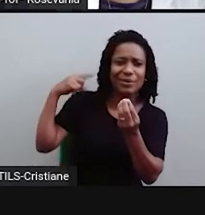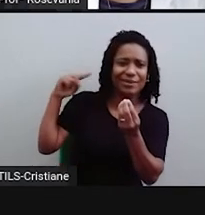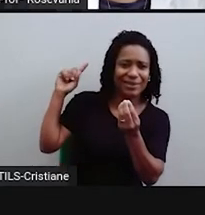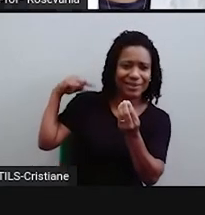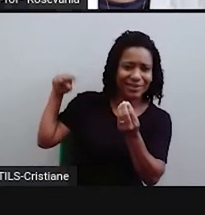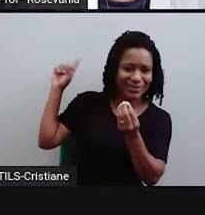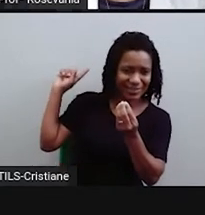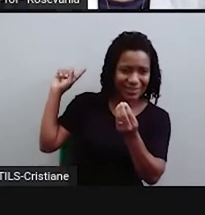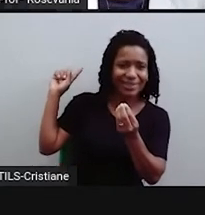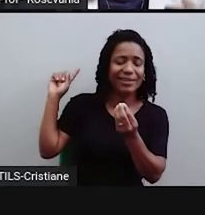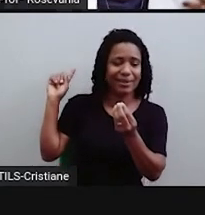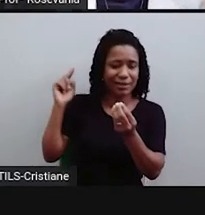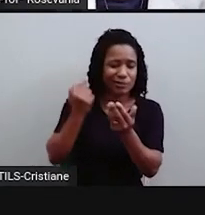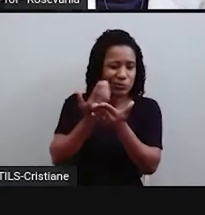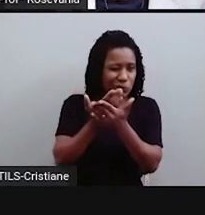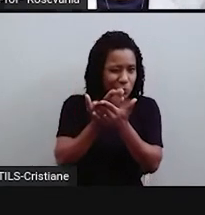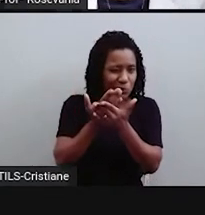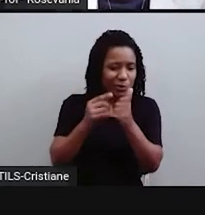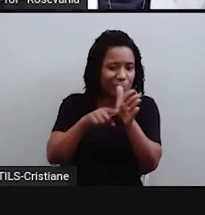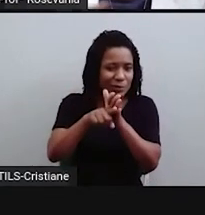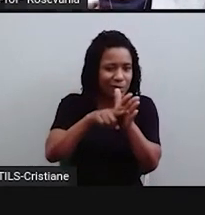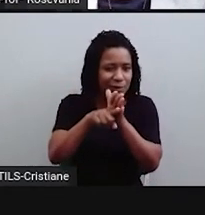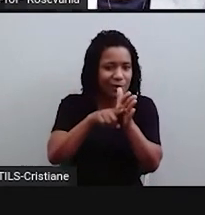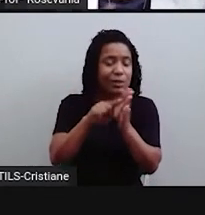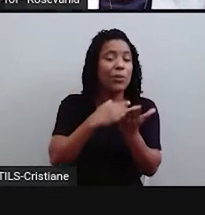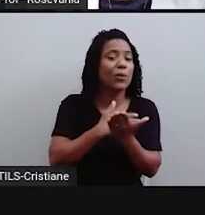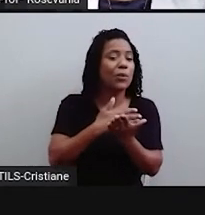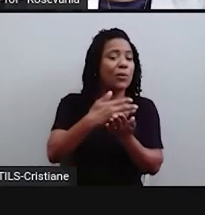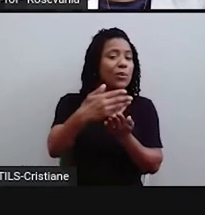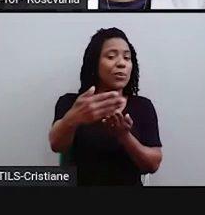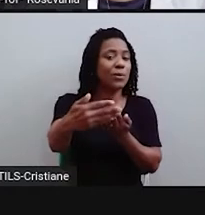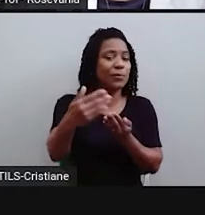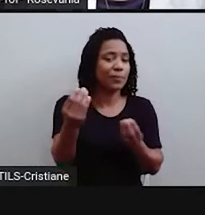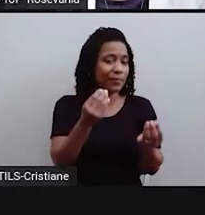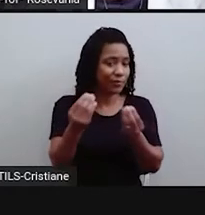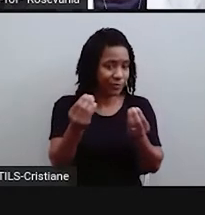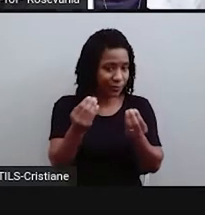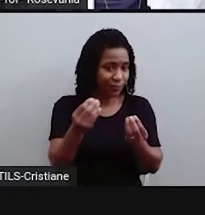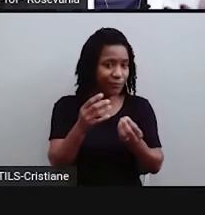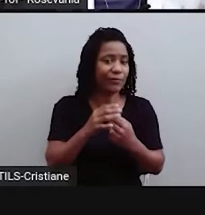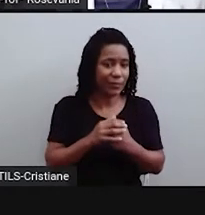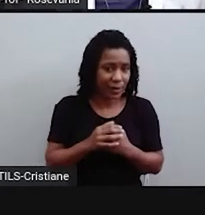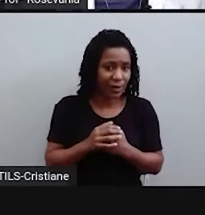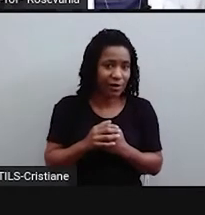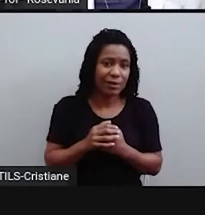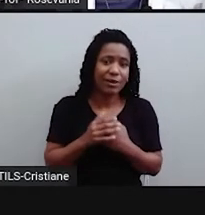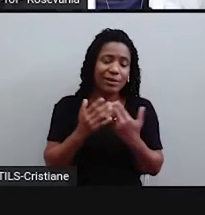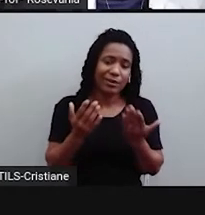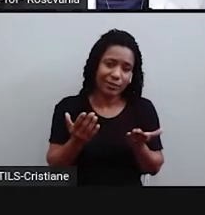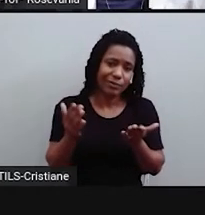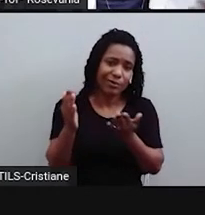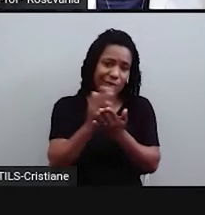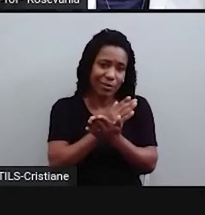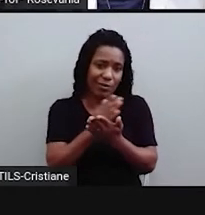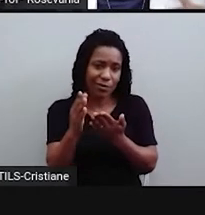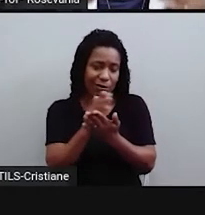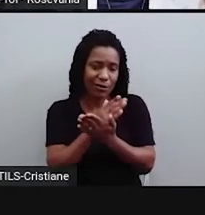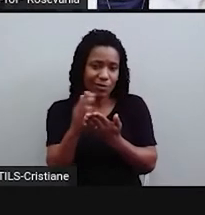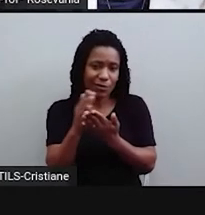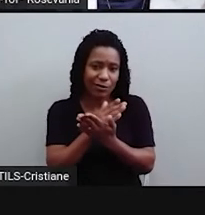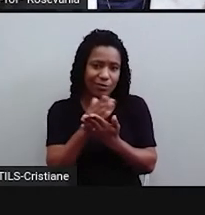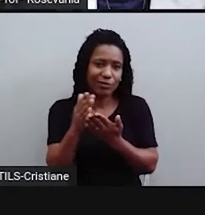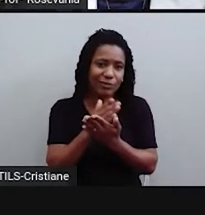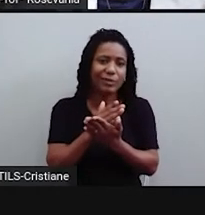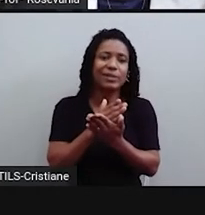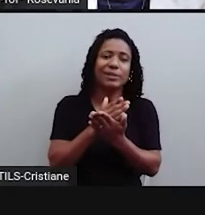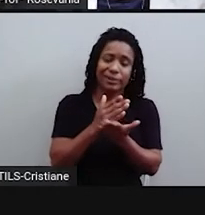apurada, mais científica. É claro que boa parte delas, com o tempo, foi se modificando, né? A exemplo da gente achar até, né, que a